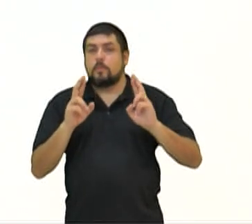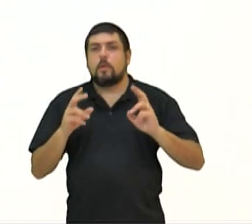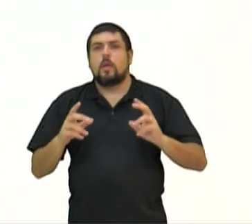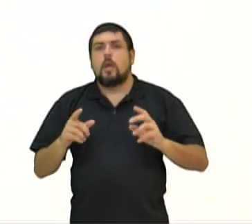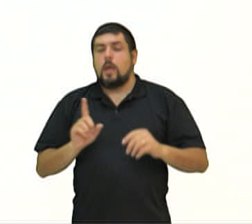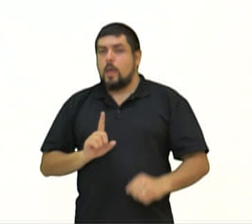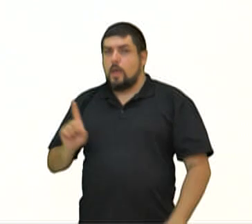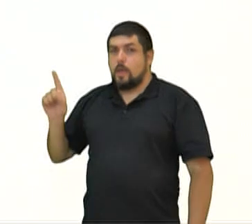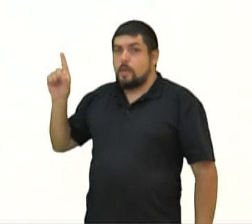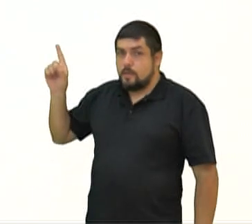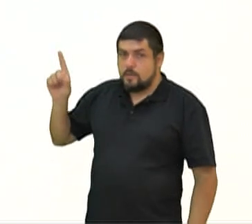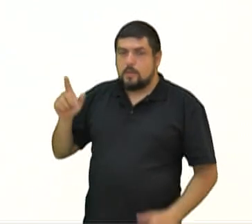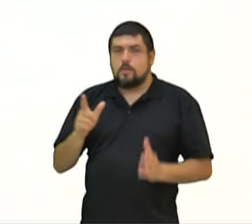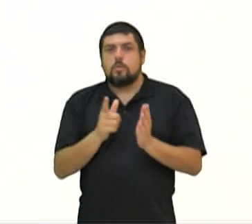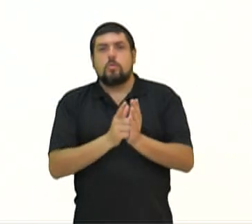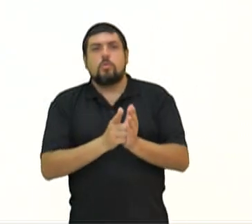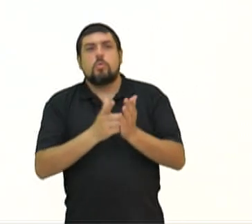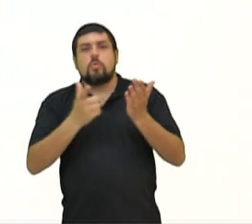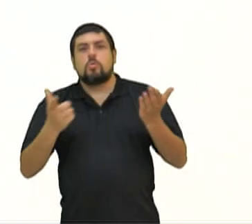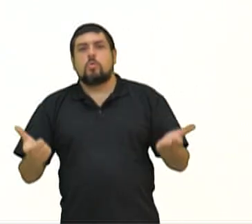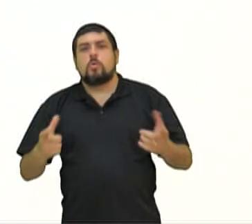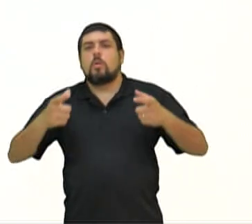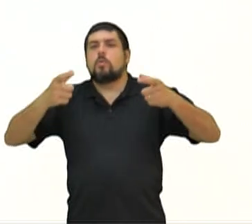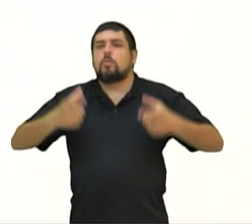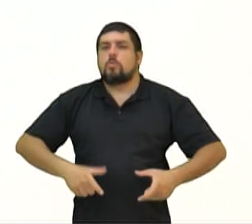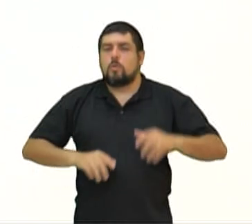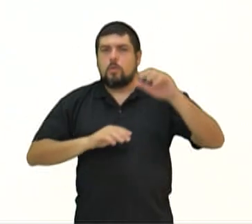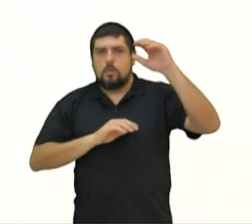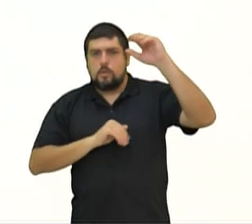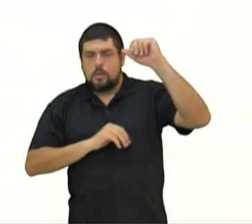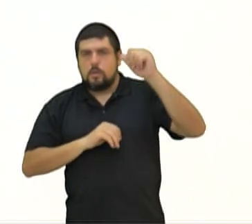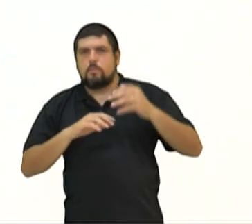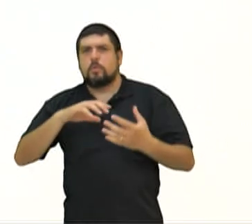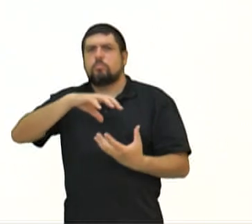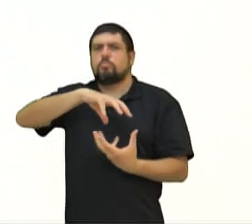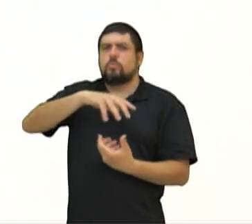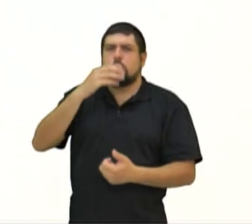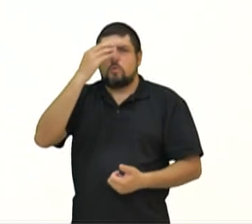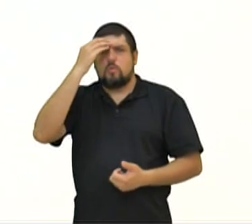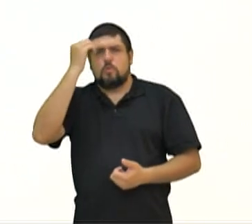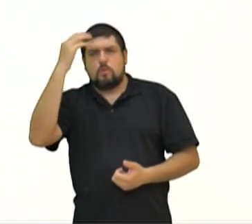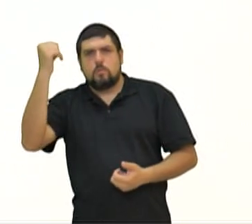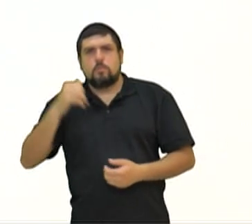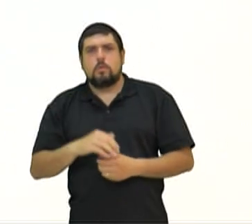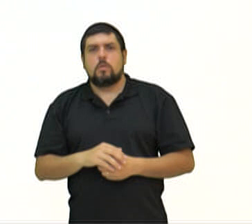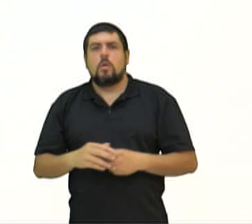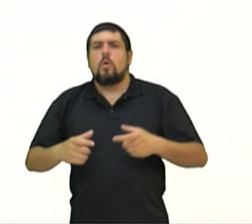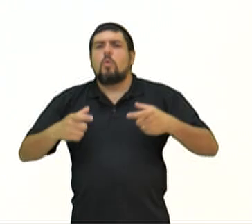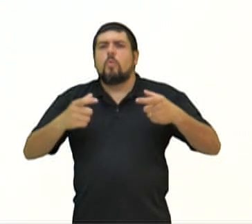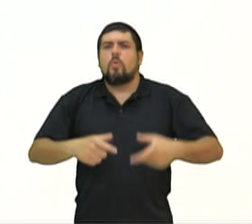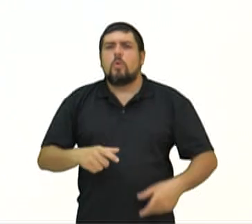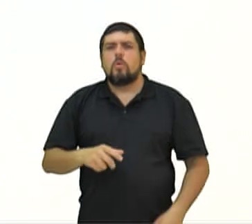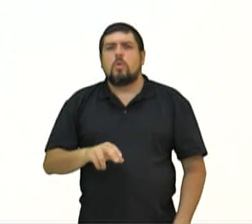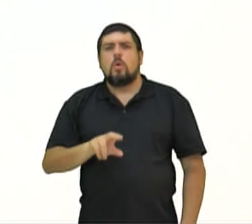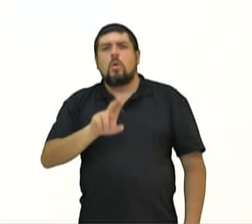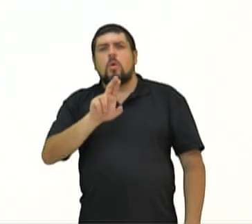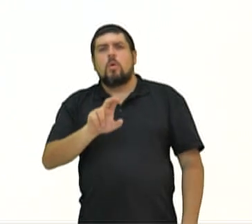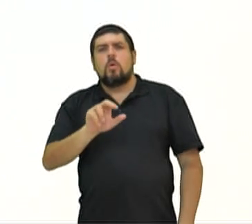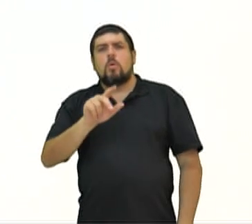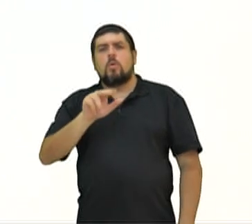é um jornal bem importante mundialmente falando, né? E foi feito na Universidade Federal de São